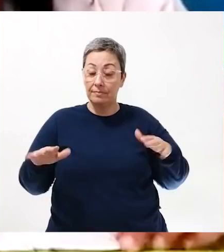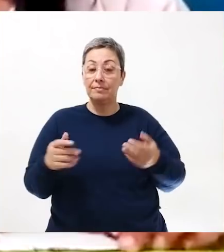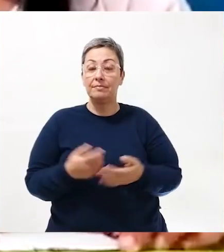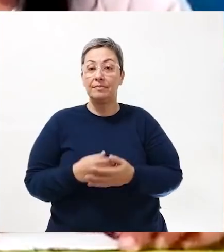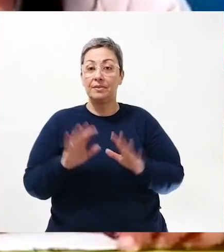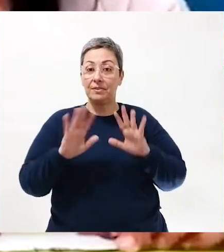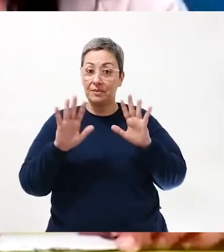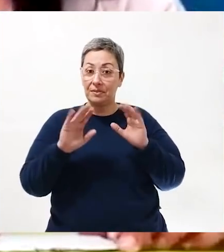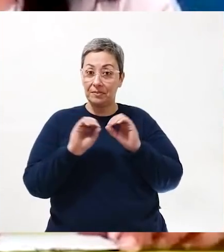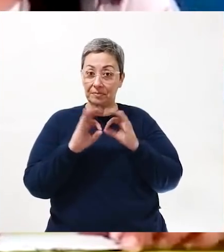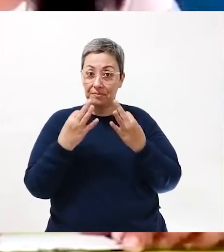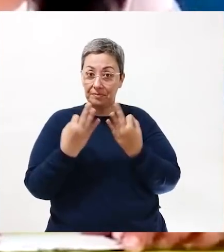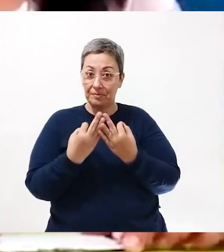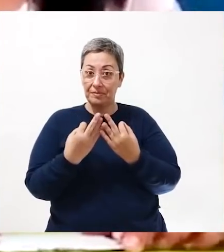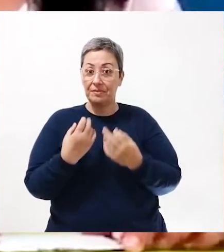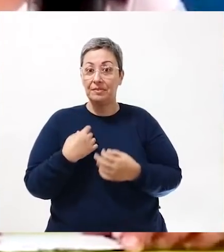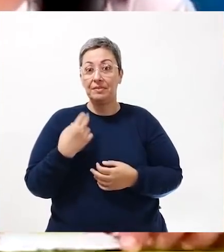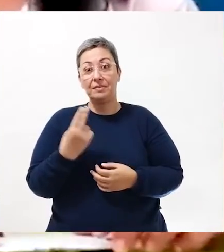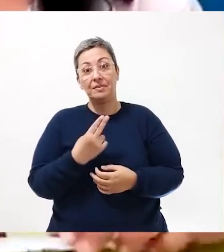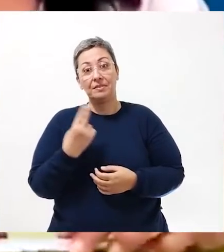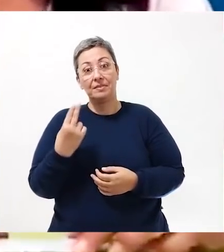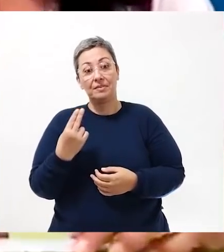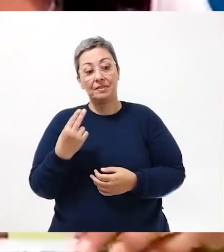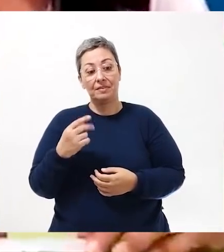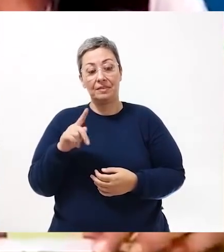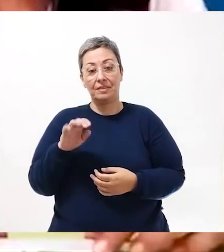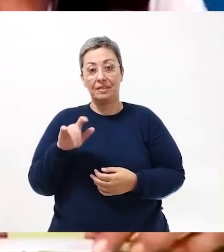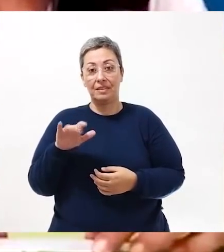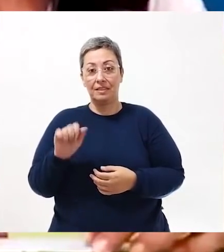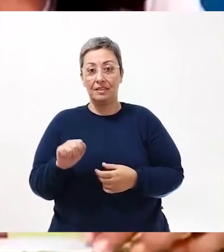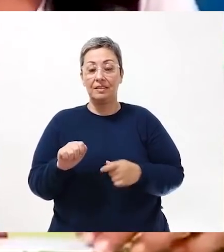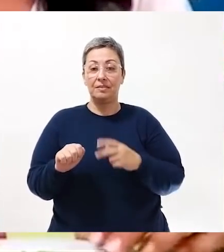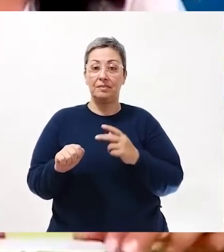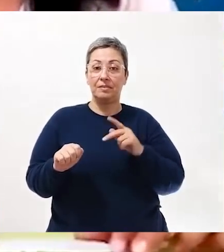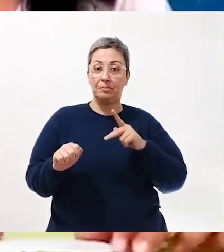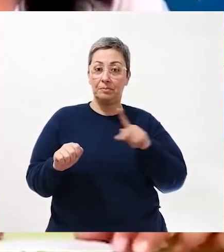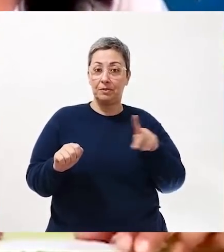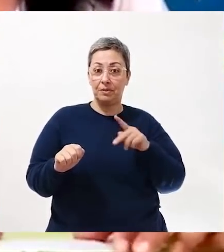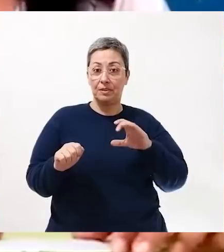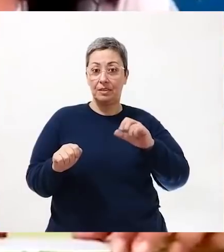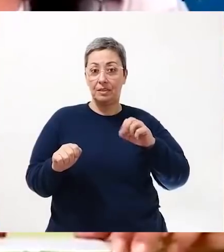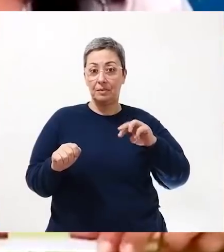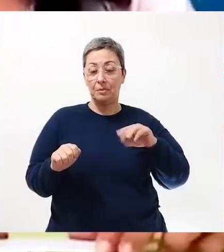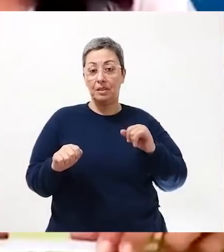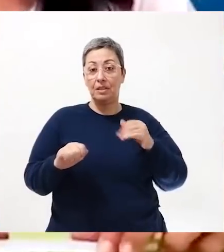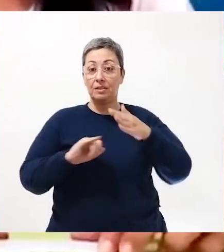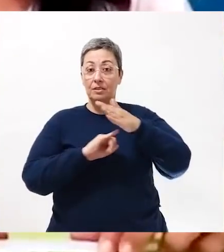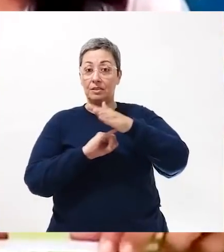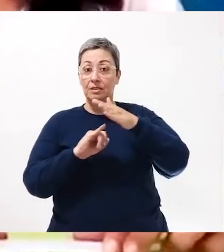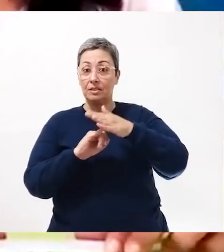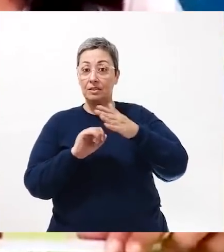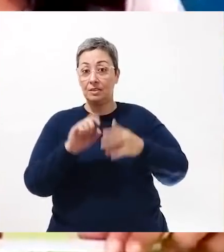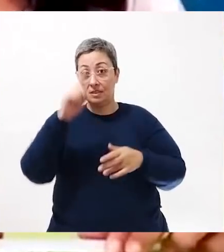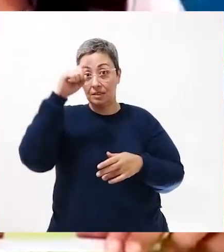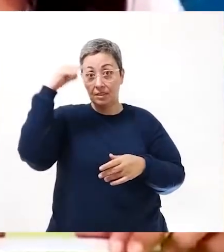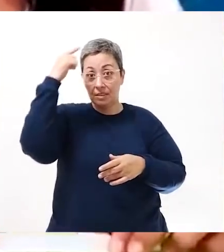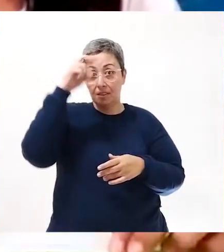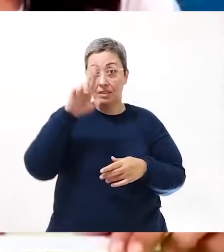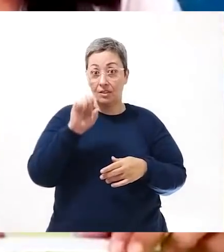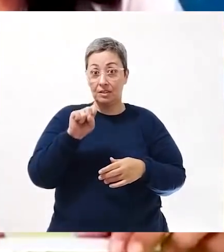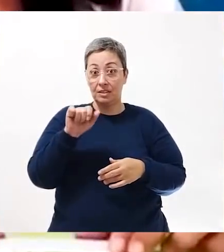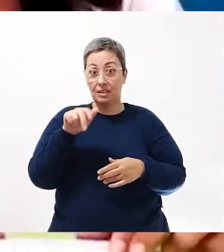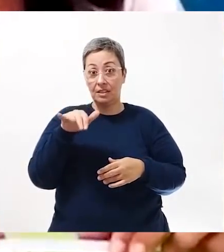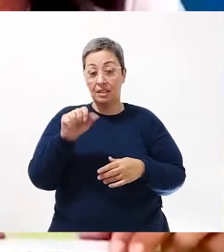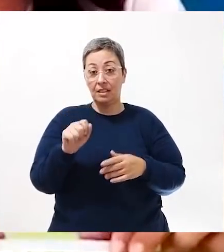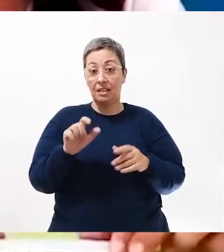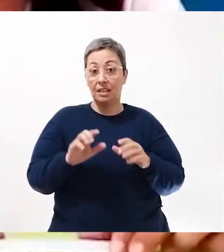Olá, crianças! Olá, família! Eu sou a professora Lelis. Eu sou a professora Camila. Somos do Instituto Santa Rosália,